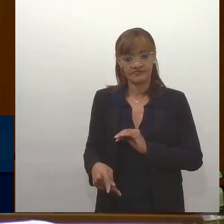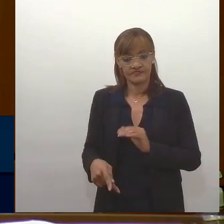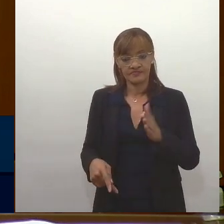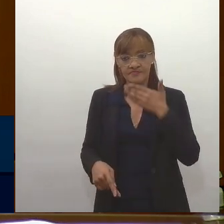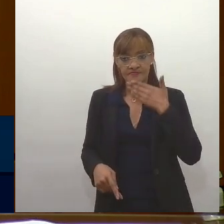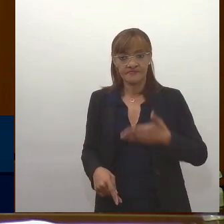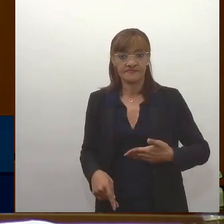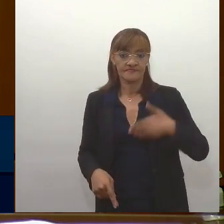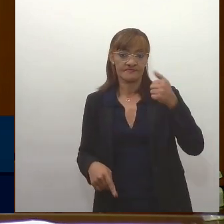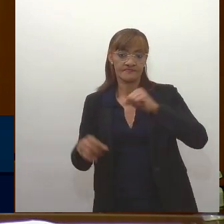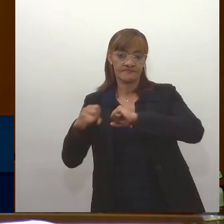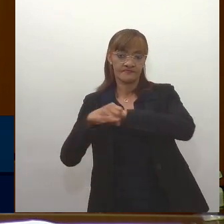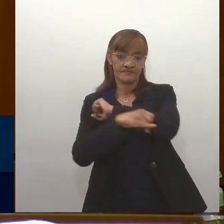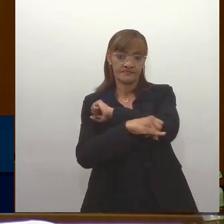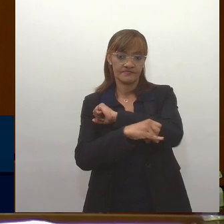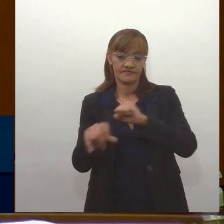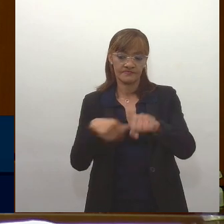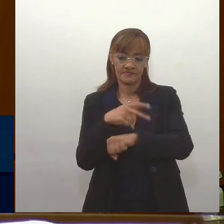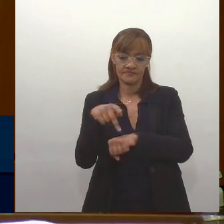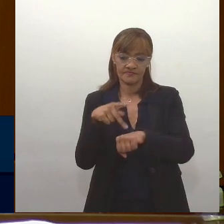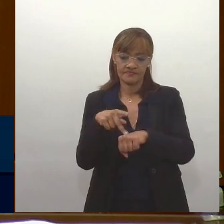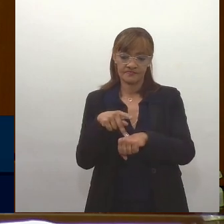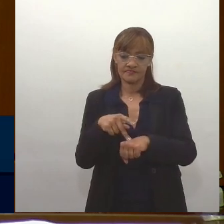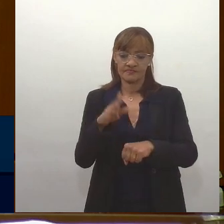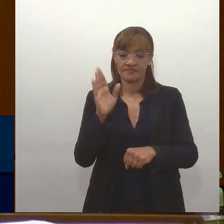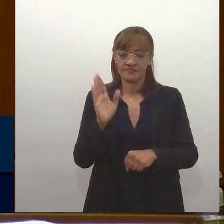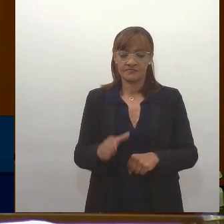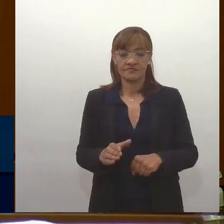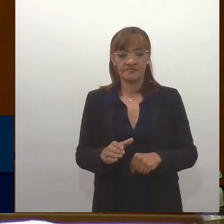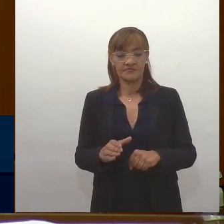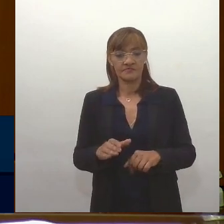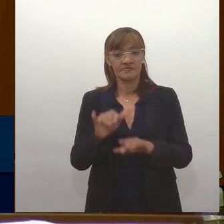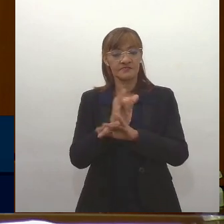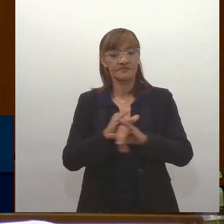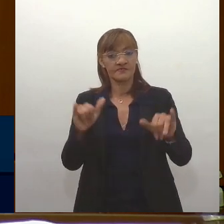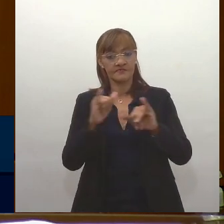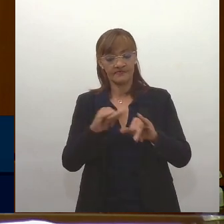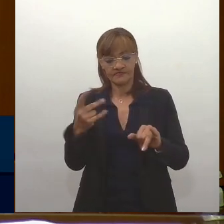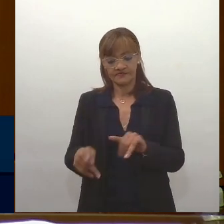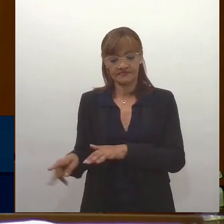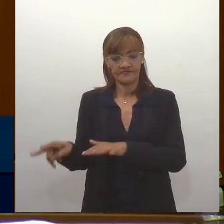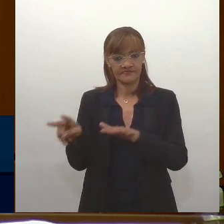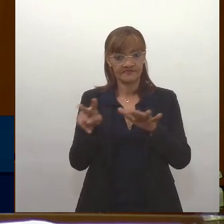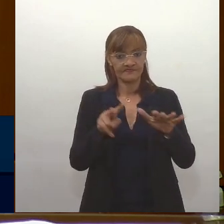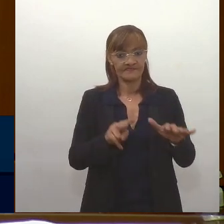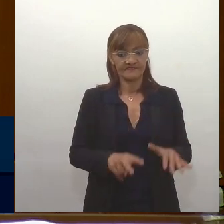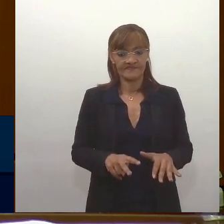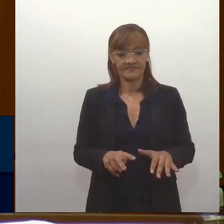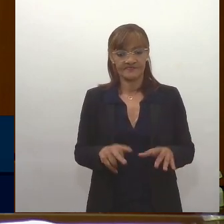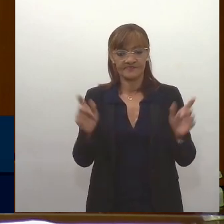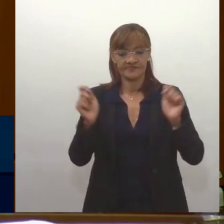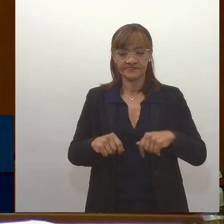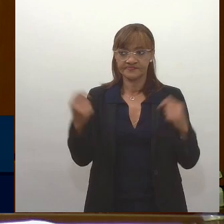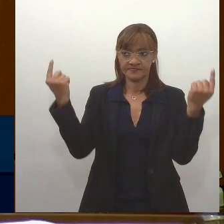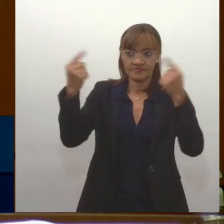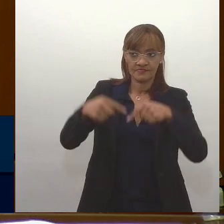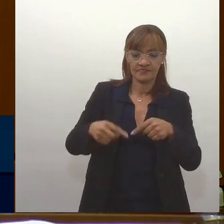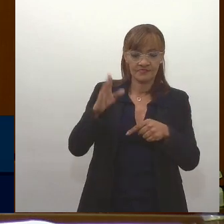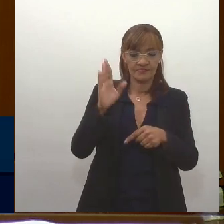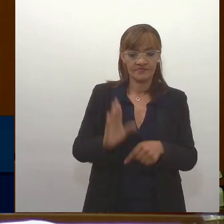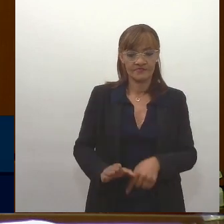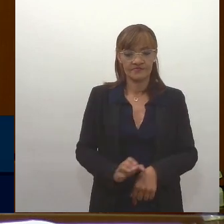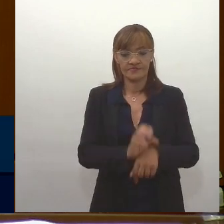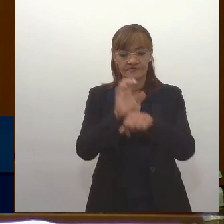país de acordo com dados divulgados essa semana pelo ranking de competitividade dos Estados do centro de liderança